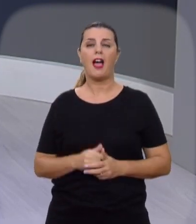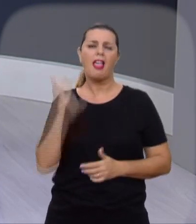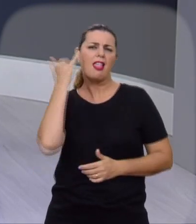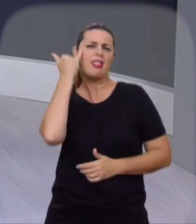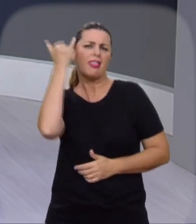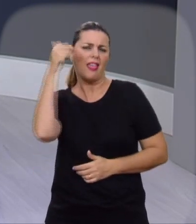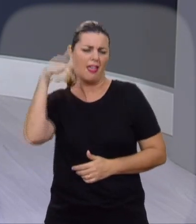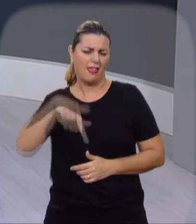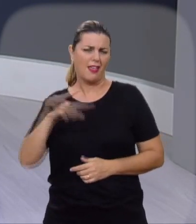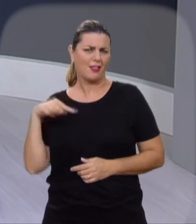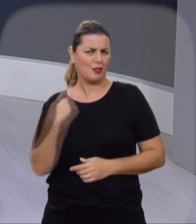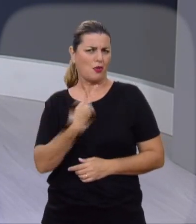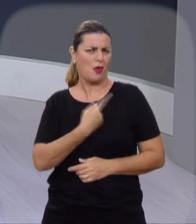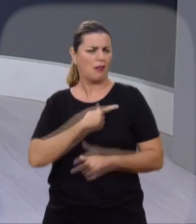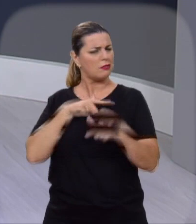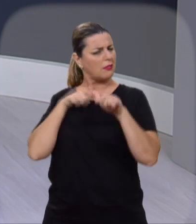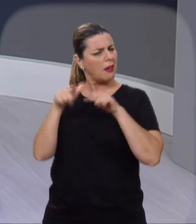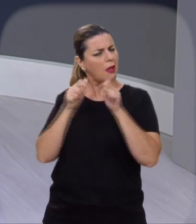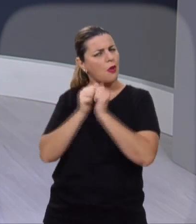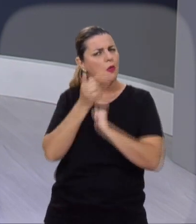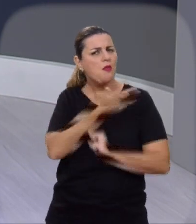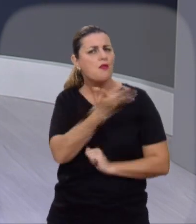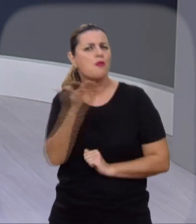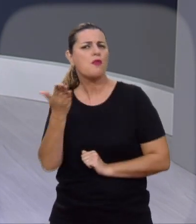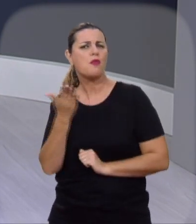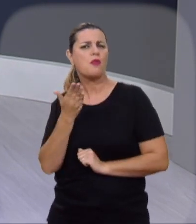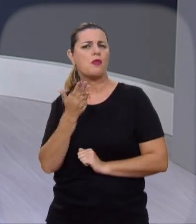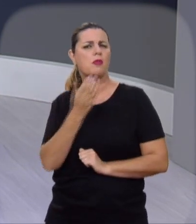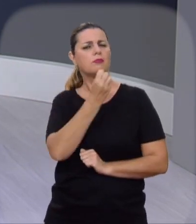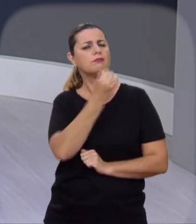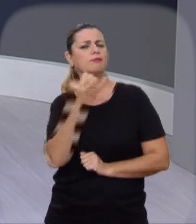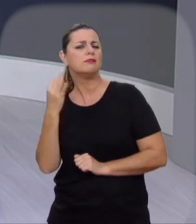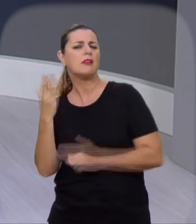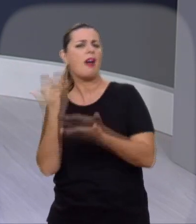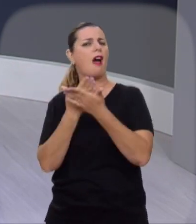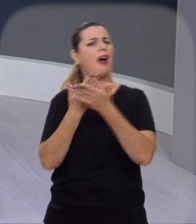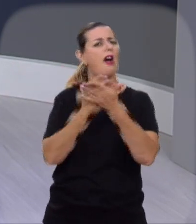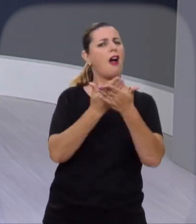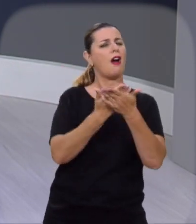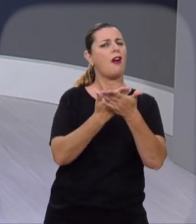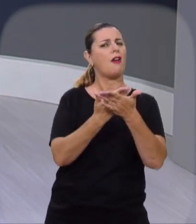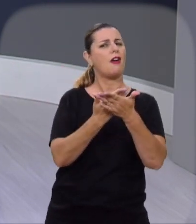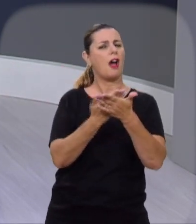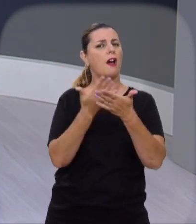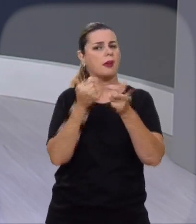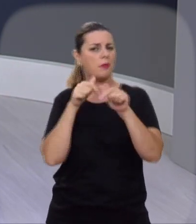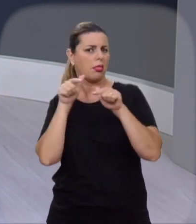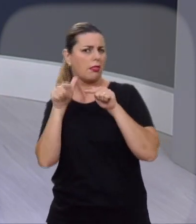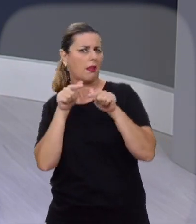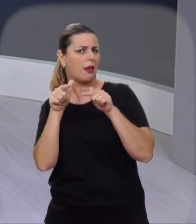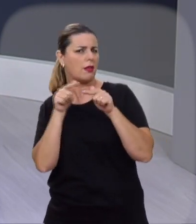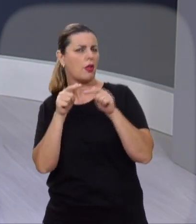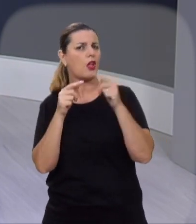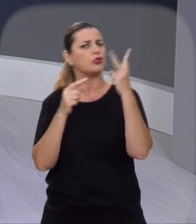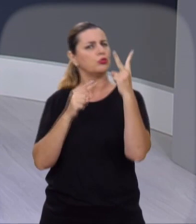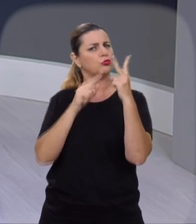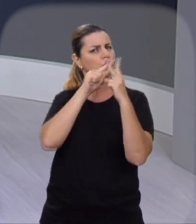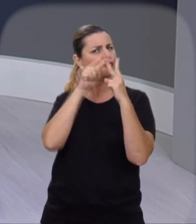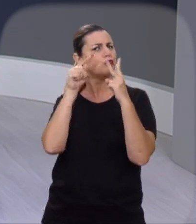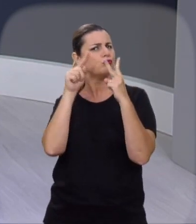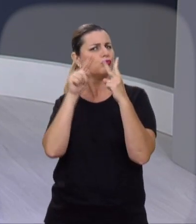A ideia aqui nossa é trabalhar com você durante algumas aulas, né, e nós vamos trabalhar aí com